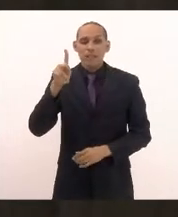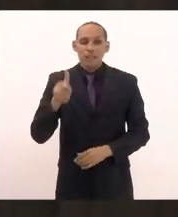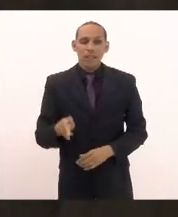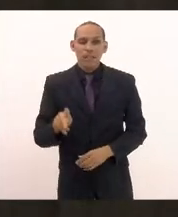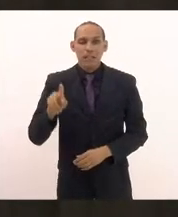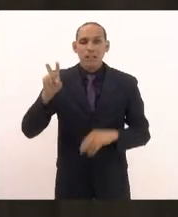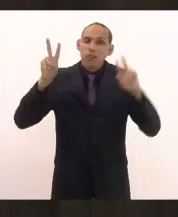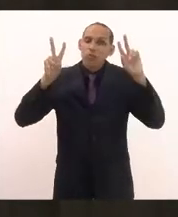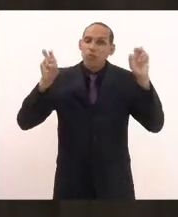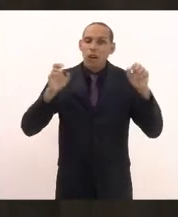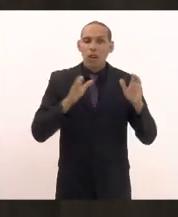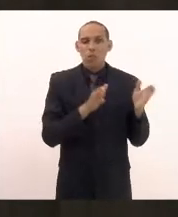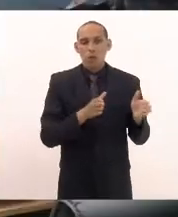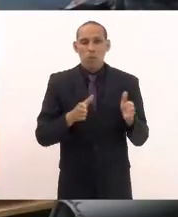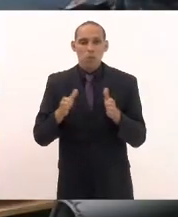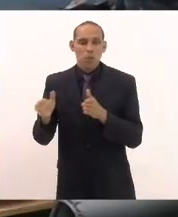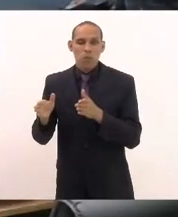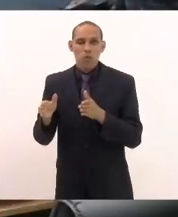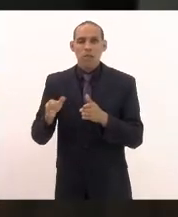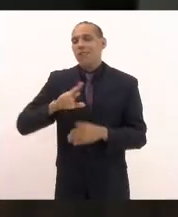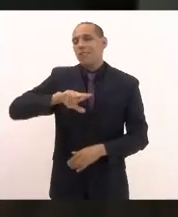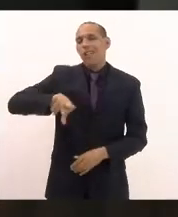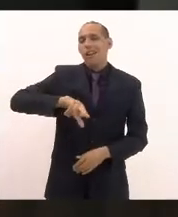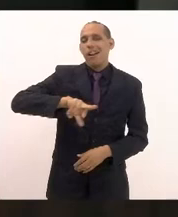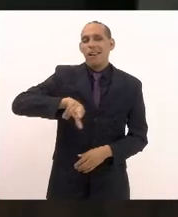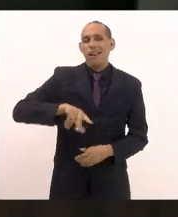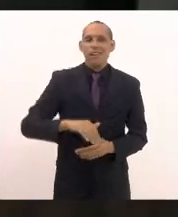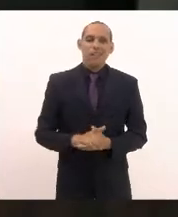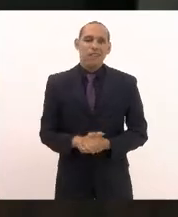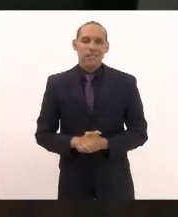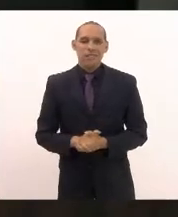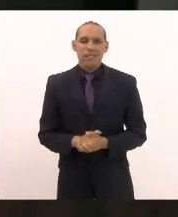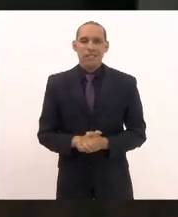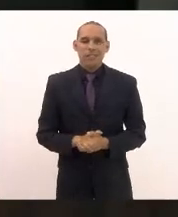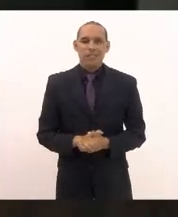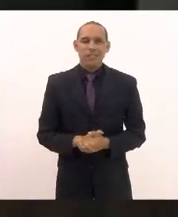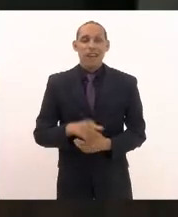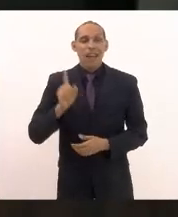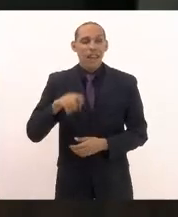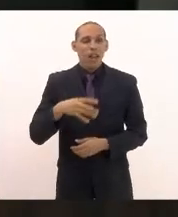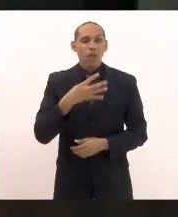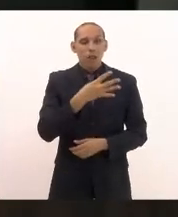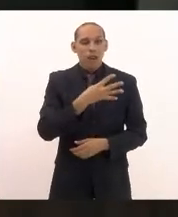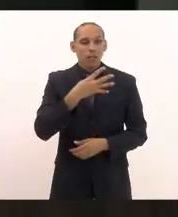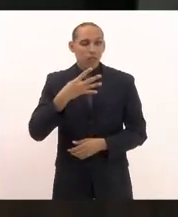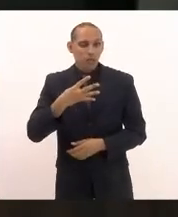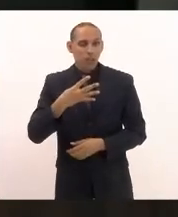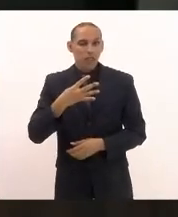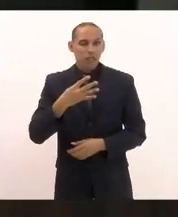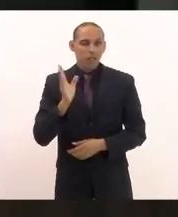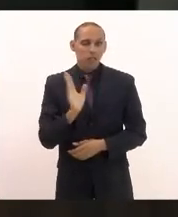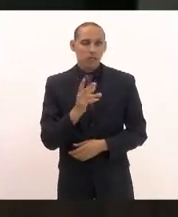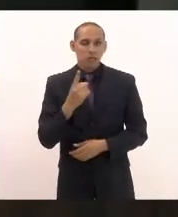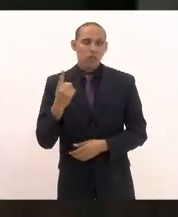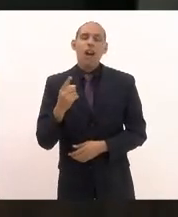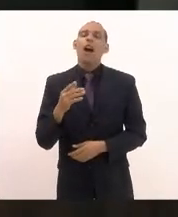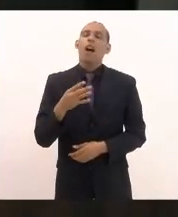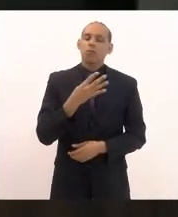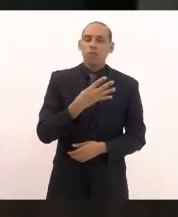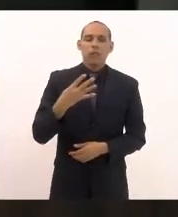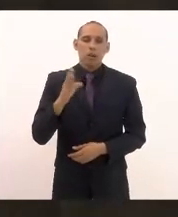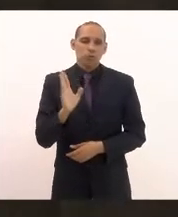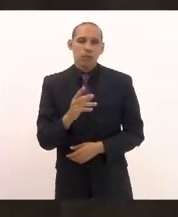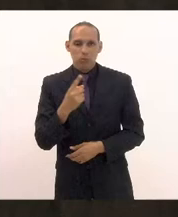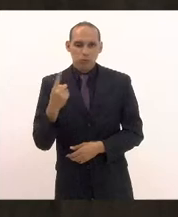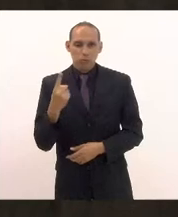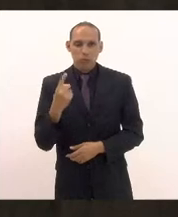de ordem. Não, não é esse, não. É, não, a gente era está esse. O 44/2021. Ah, o